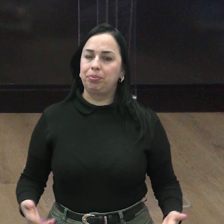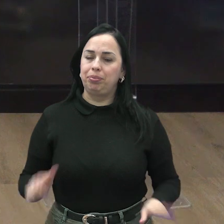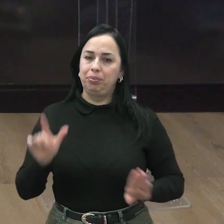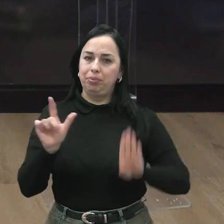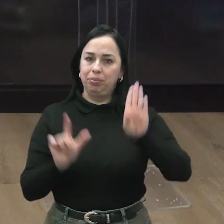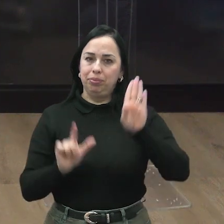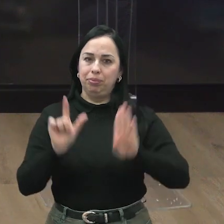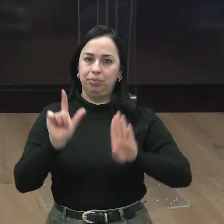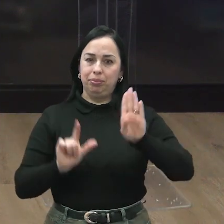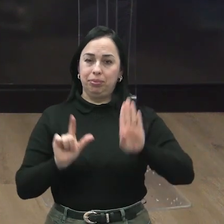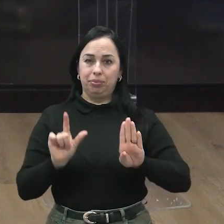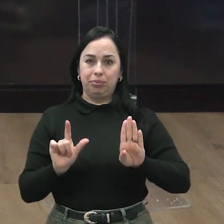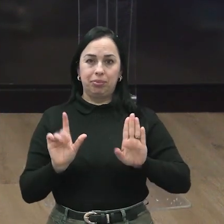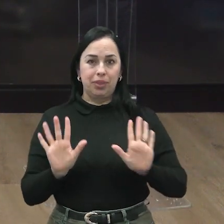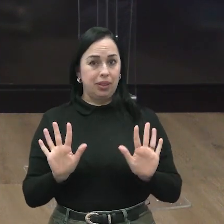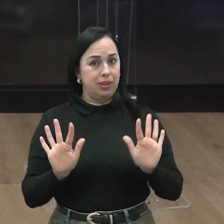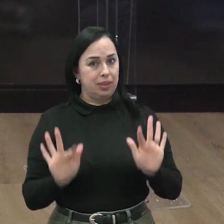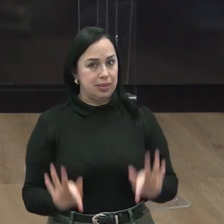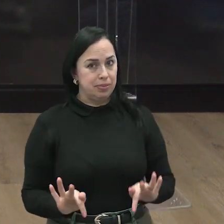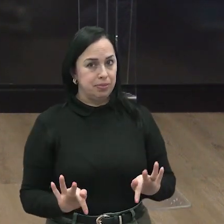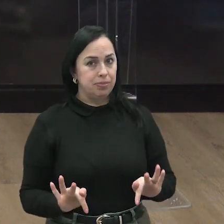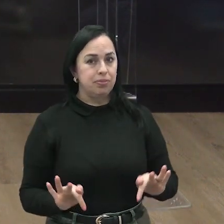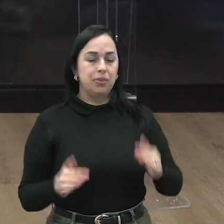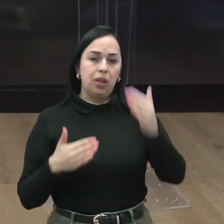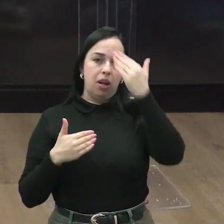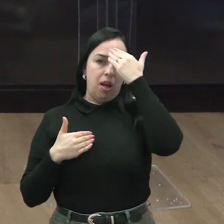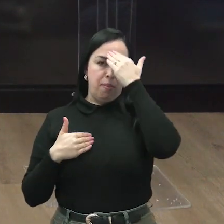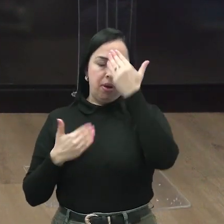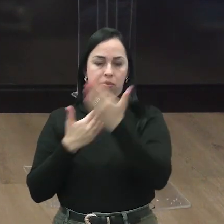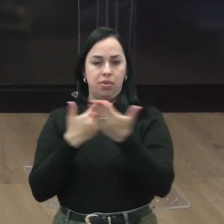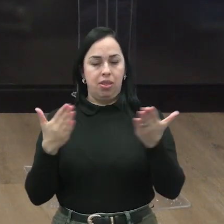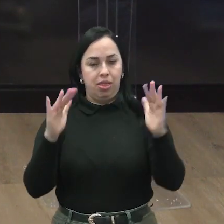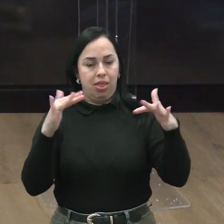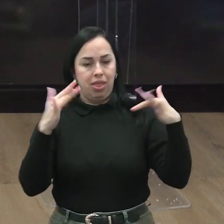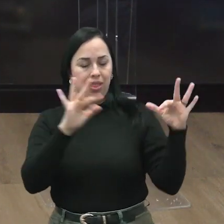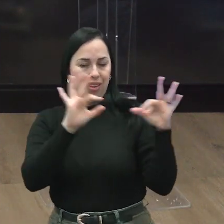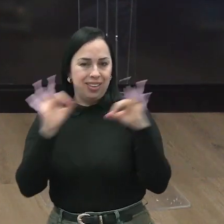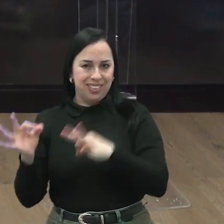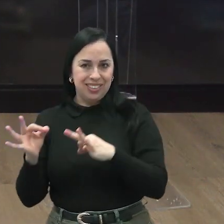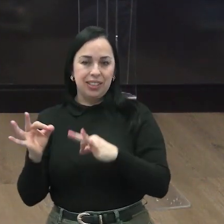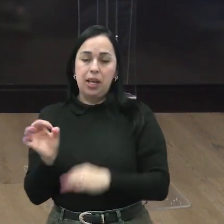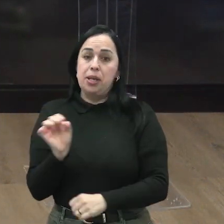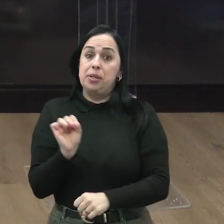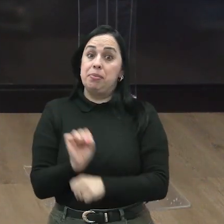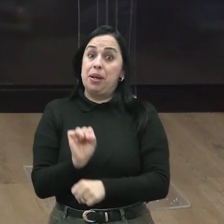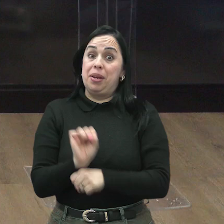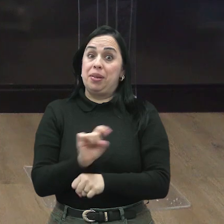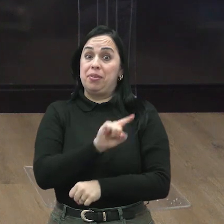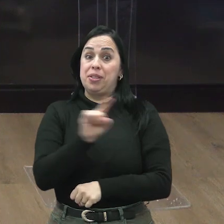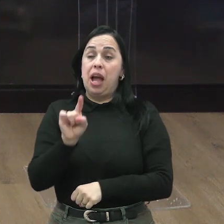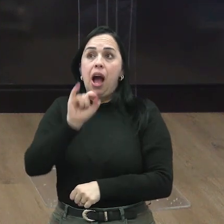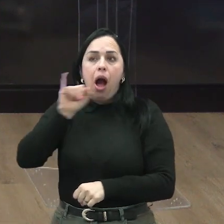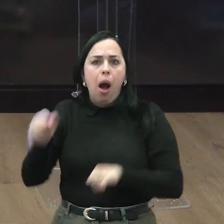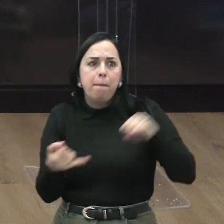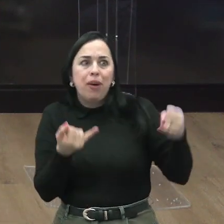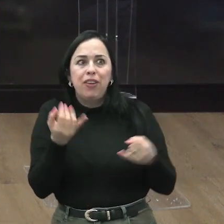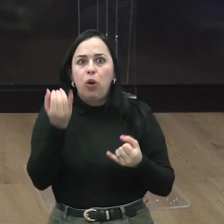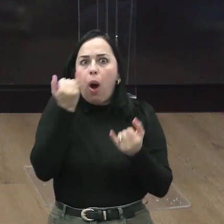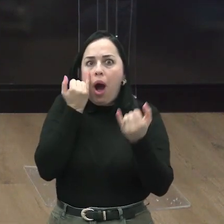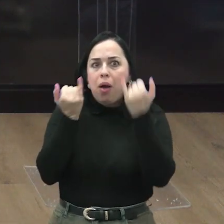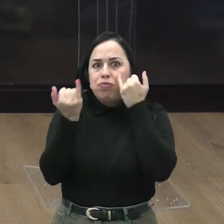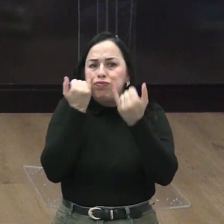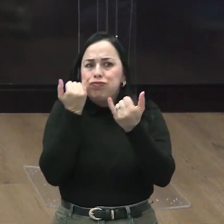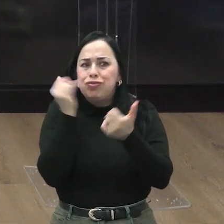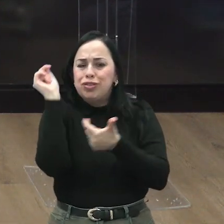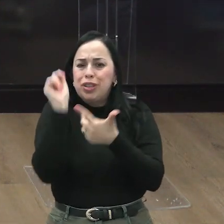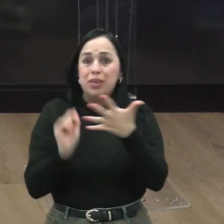O Boletim Legislativo desta quinta-feira fica por aqui. Muito obrigada pela companhia. Espero que você tenha aproveitado as